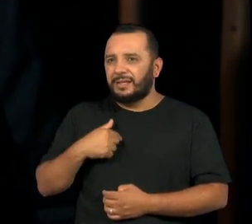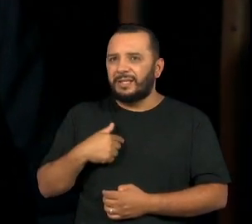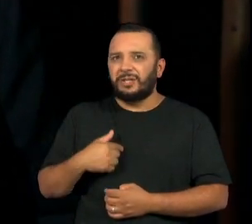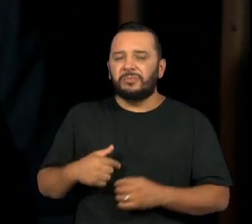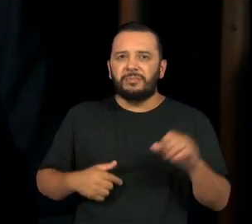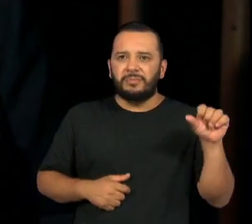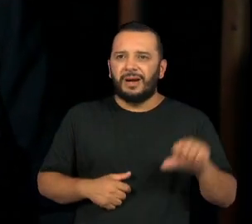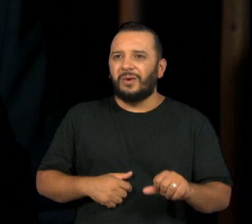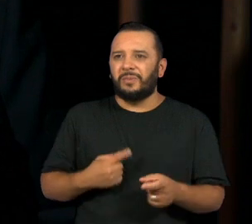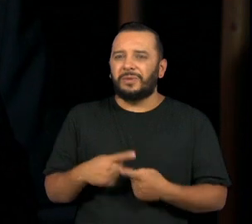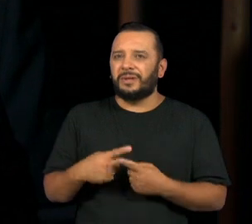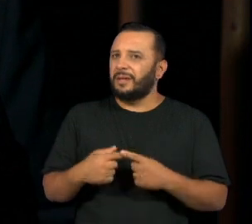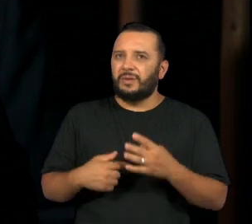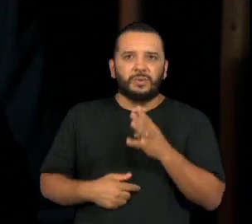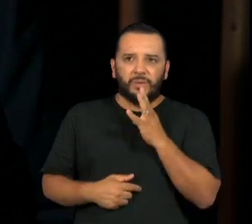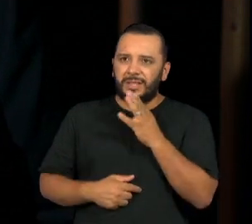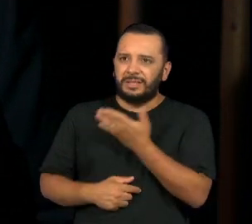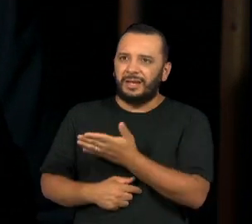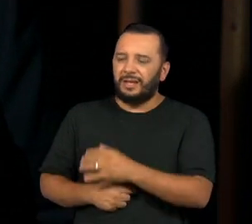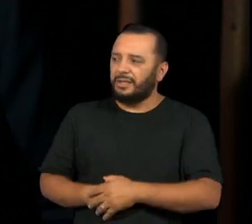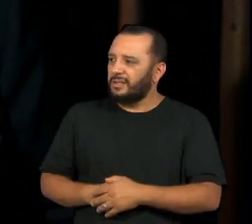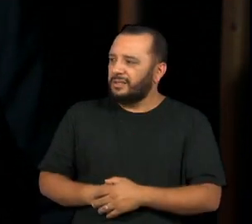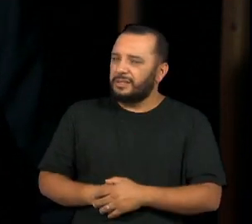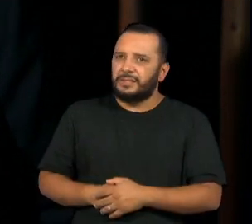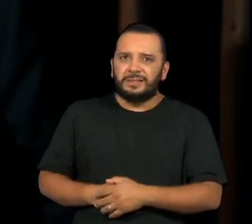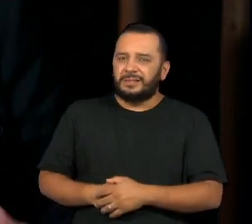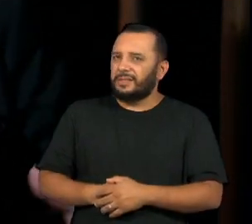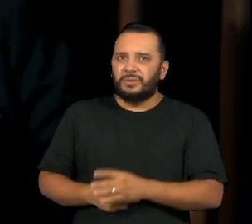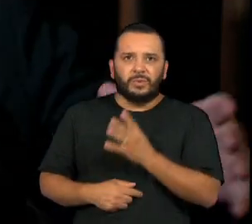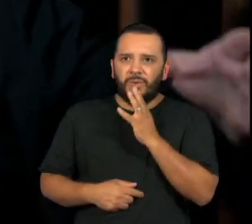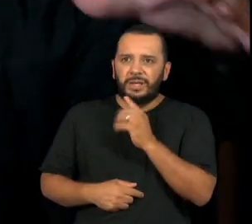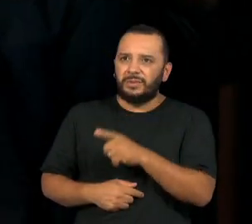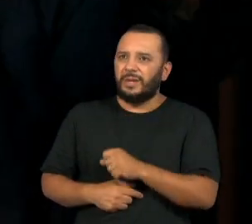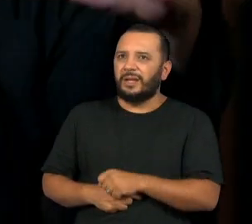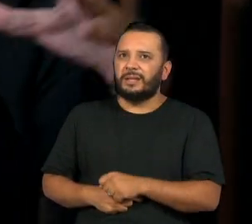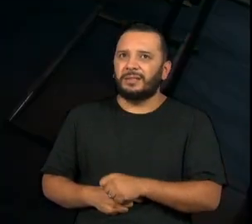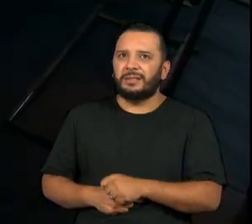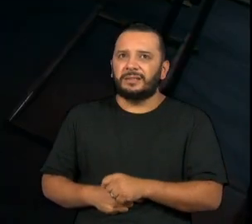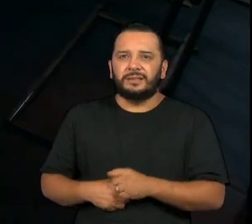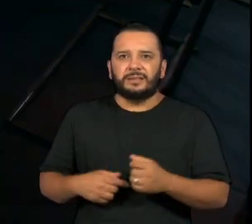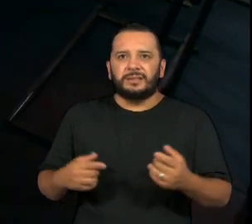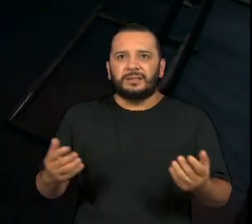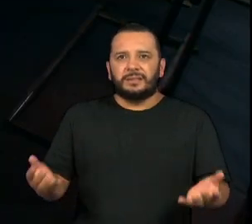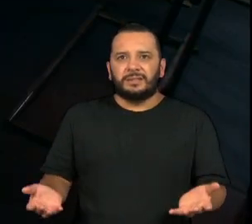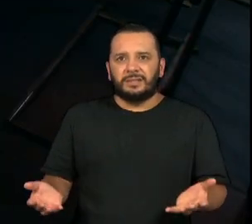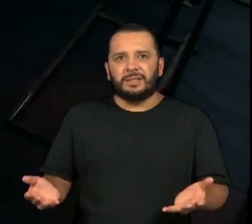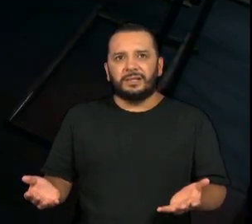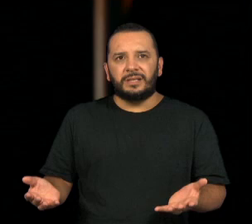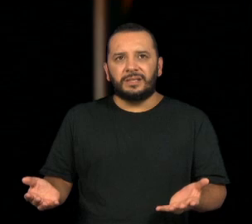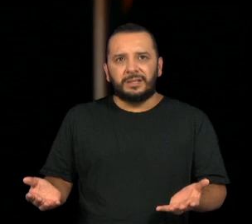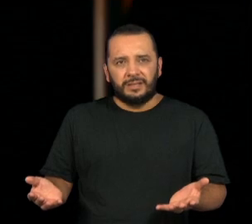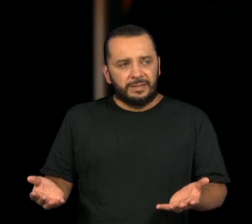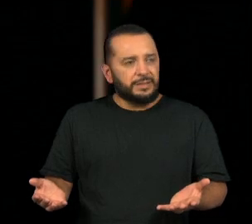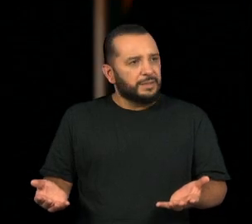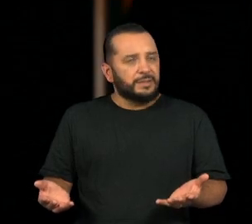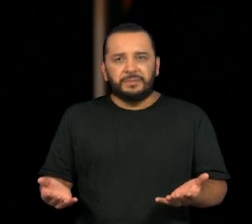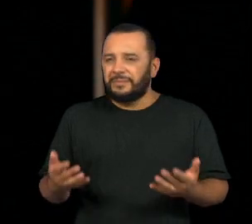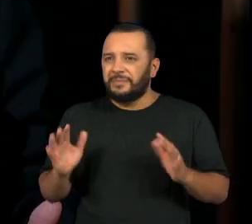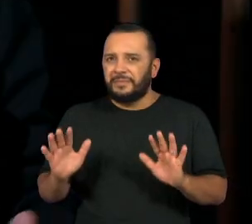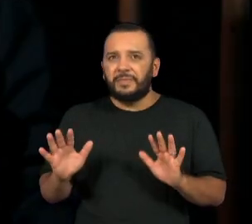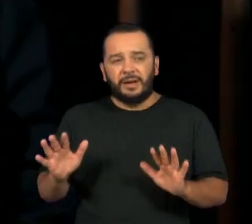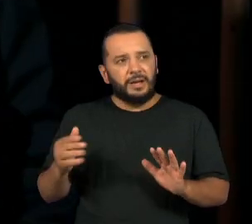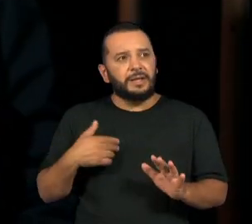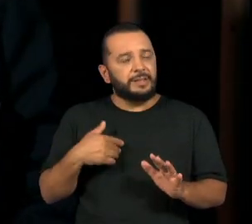conhecia. Pô, eu falei assim, cara, eu não conheço, mas é a menina que mais... Aí eu fui mais ouvida das